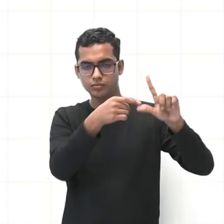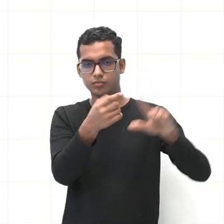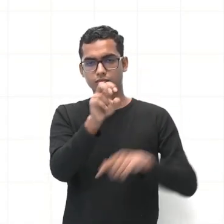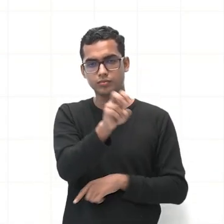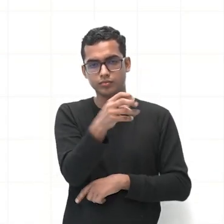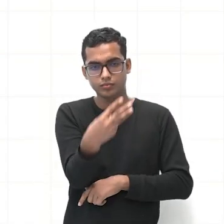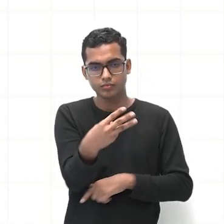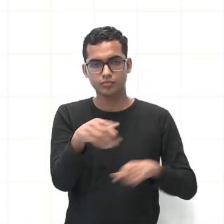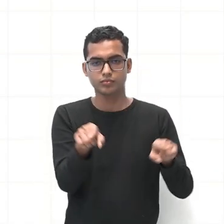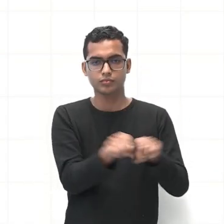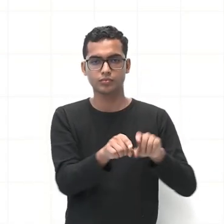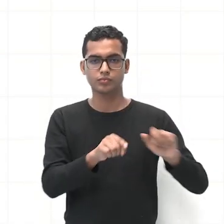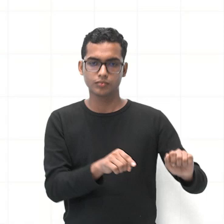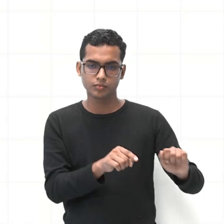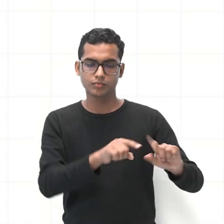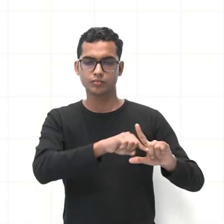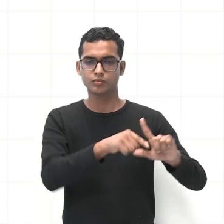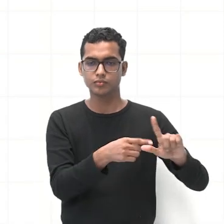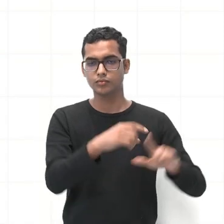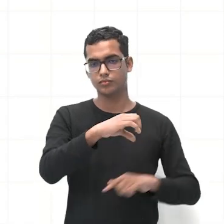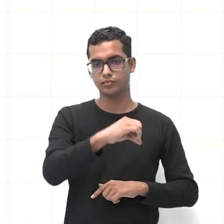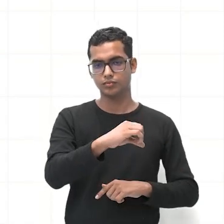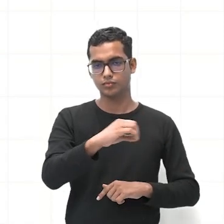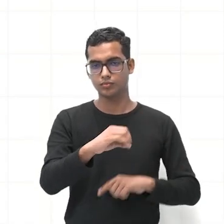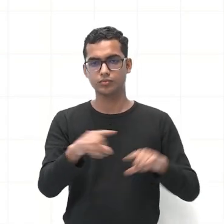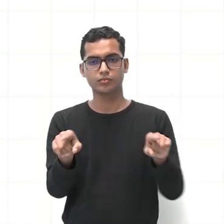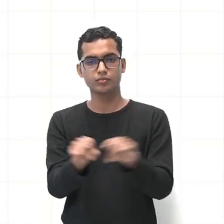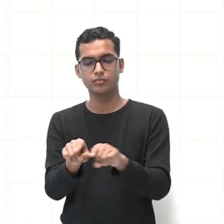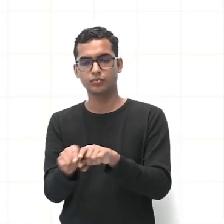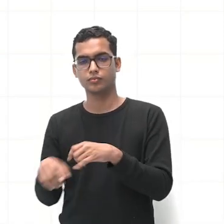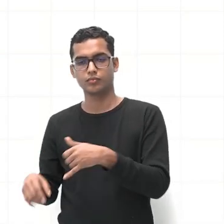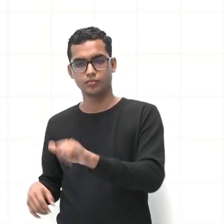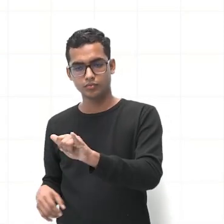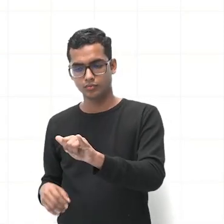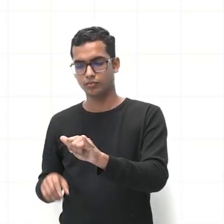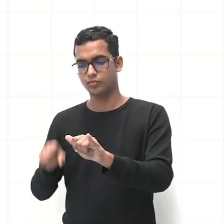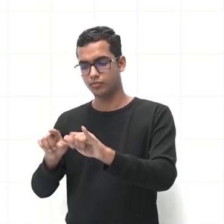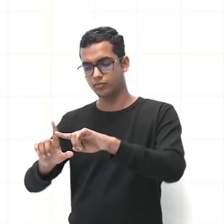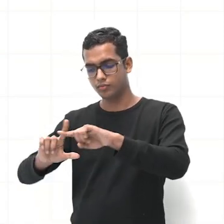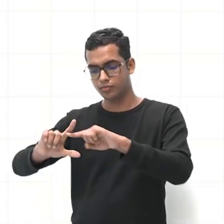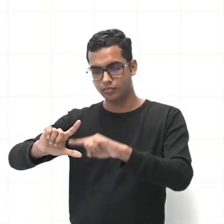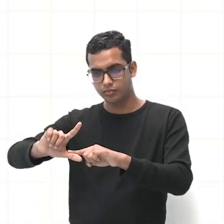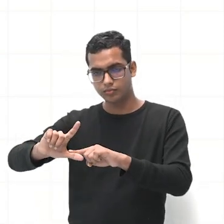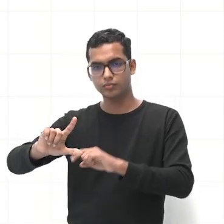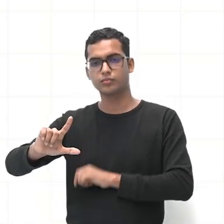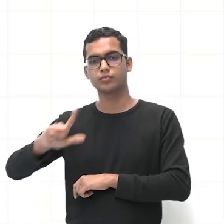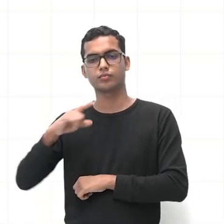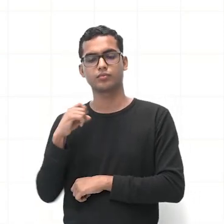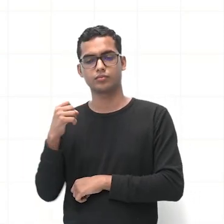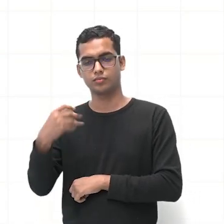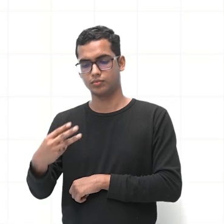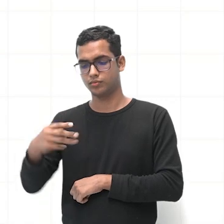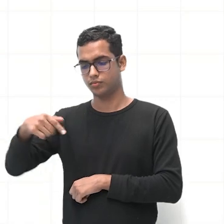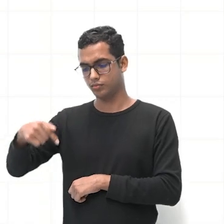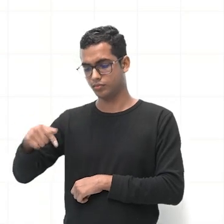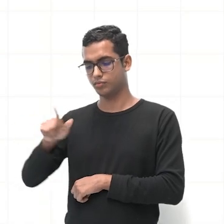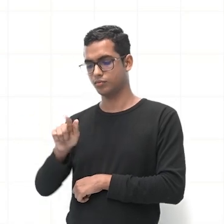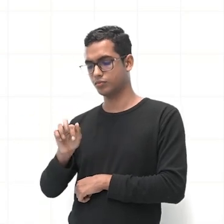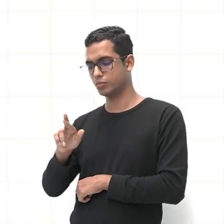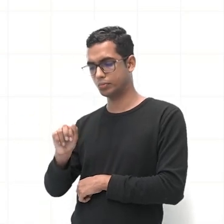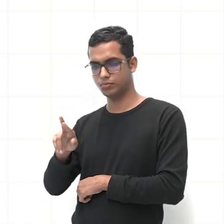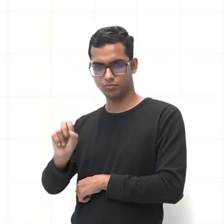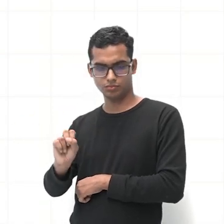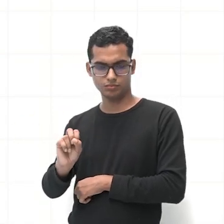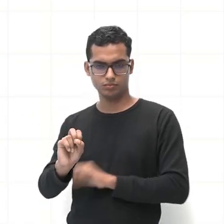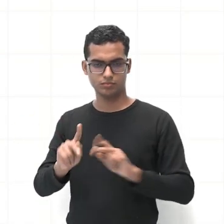90 graus e o gama 37 graus. Porém, né, continua, né, como eu falei antes, todo